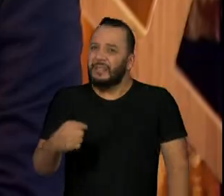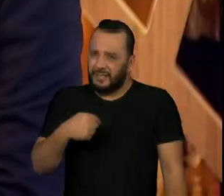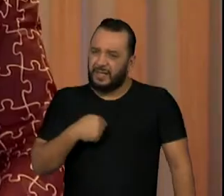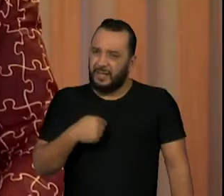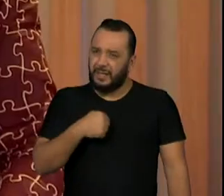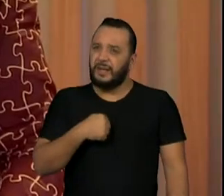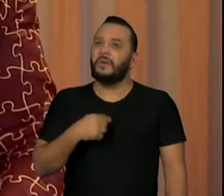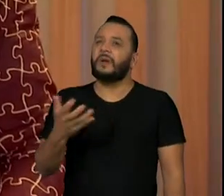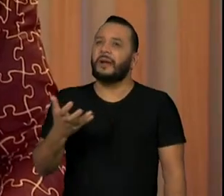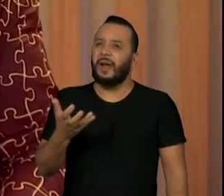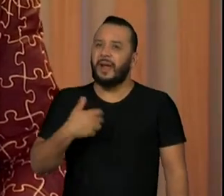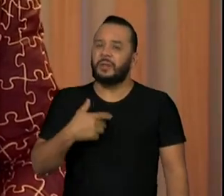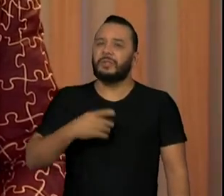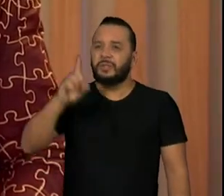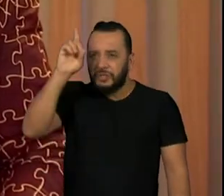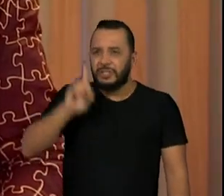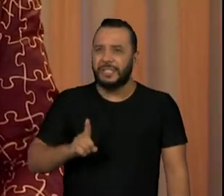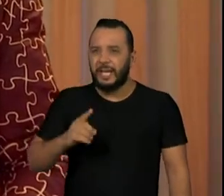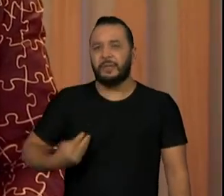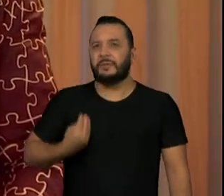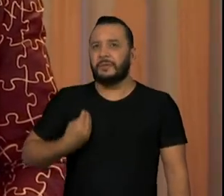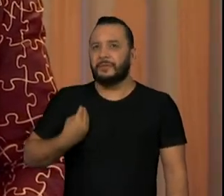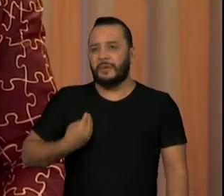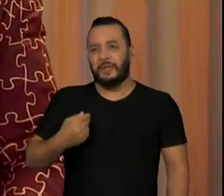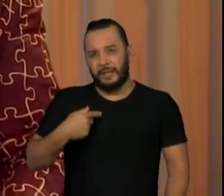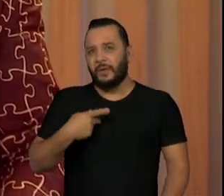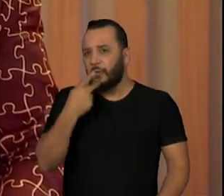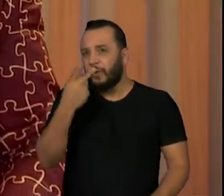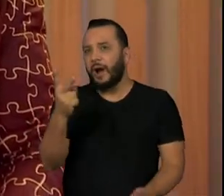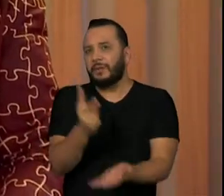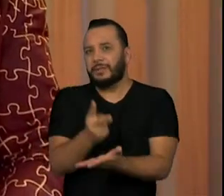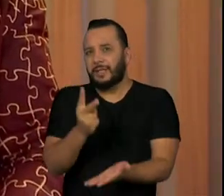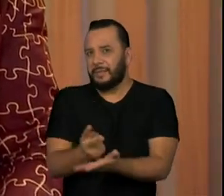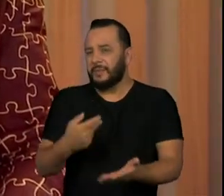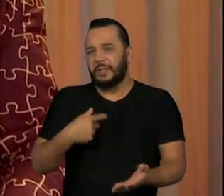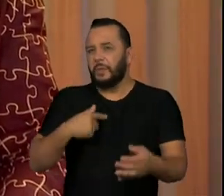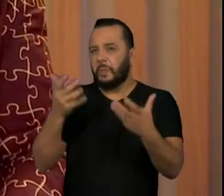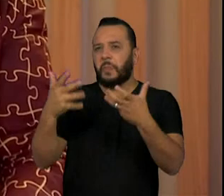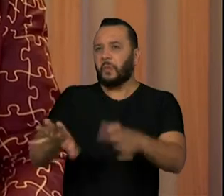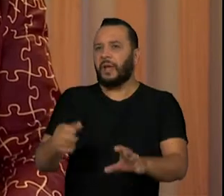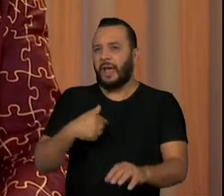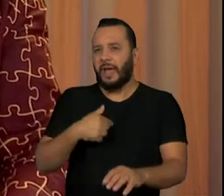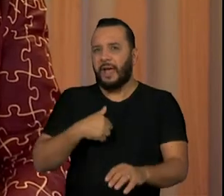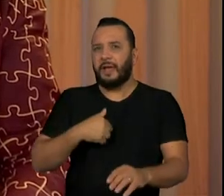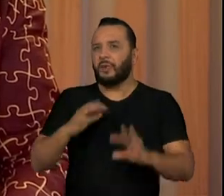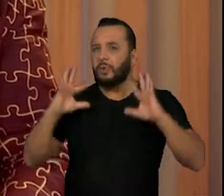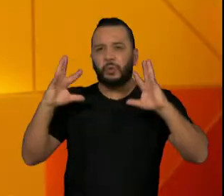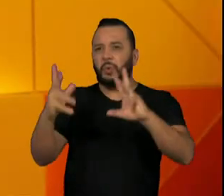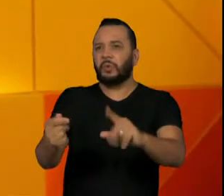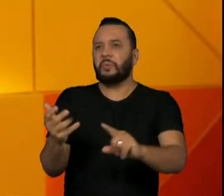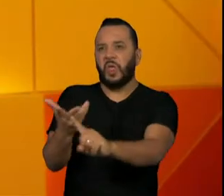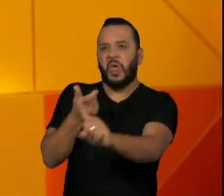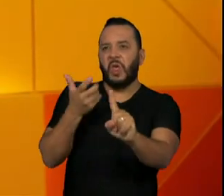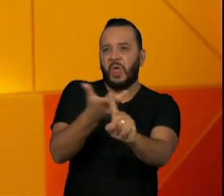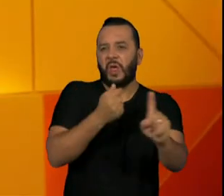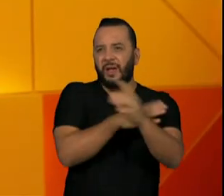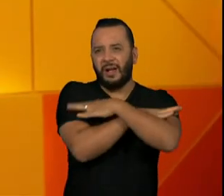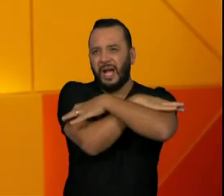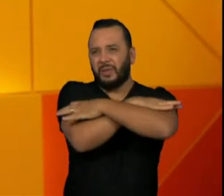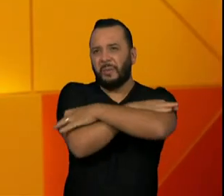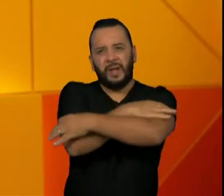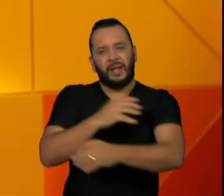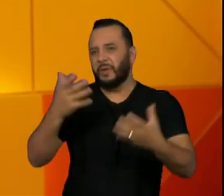Eu só quero o direito à existência. Eu sempre digo isso. Eu não quero que todo mundo seja de candomblé. A minha